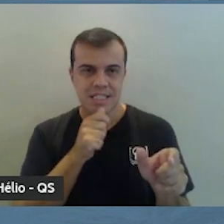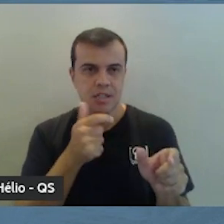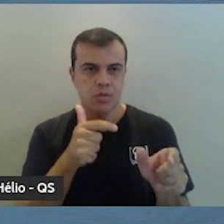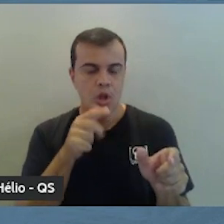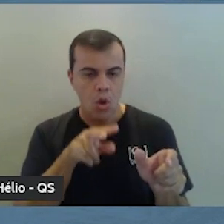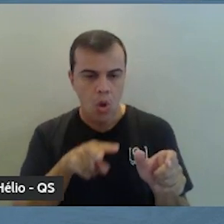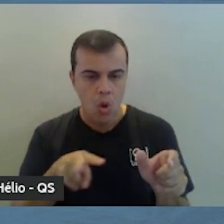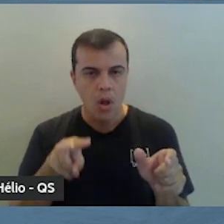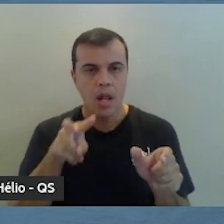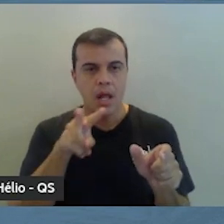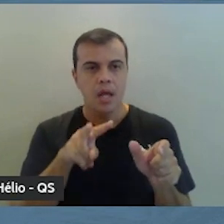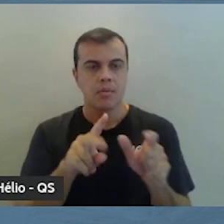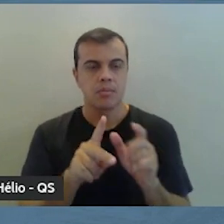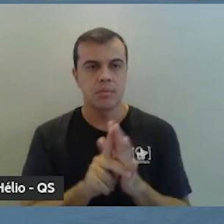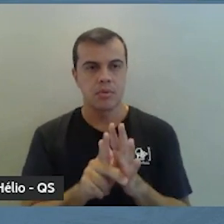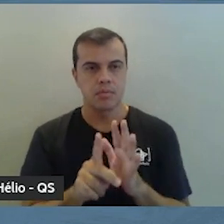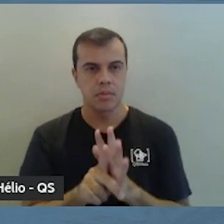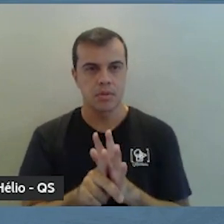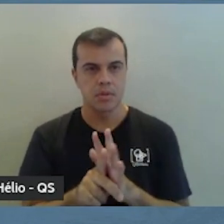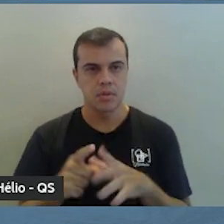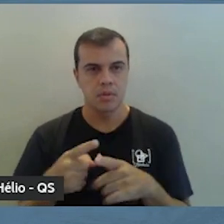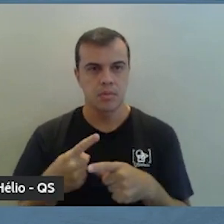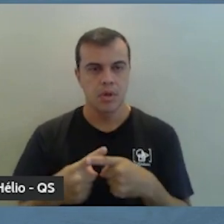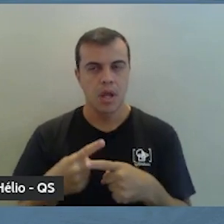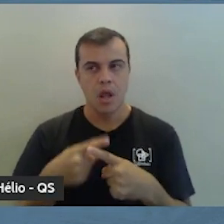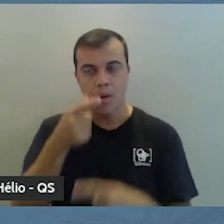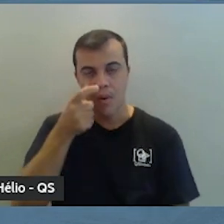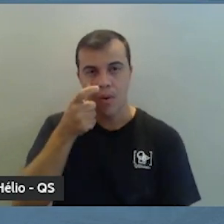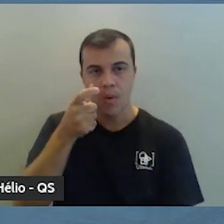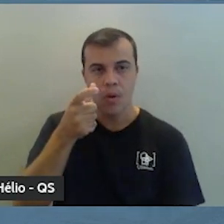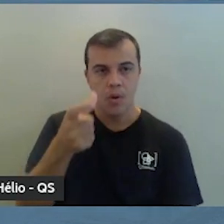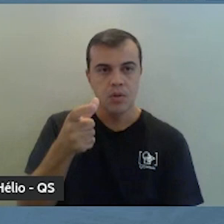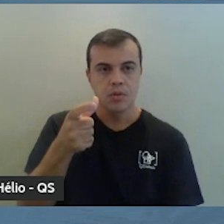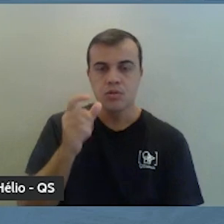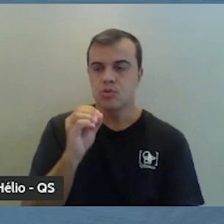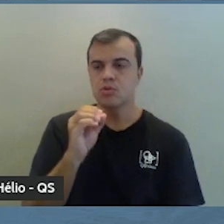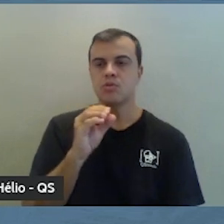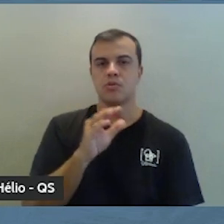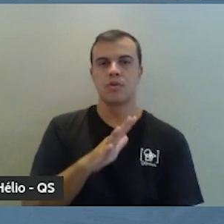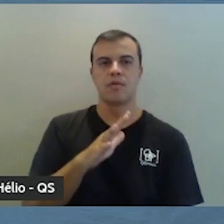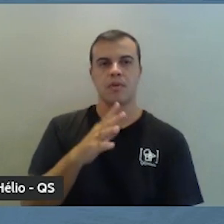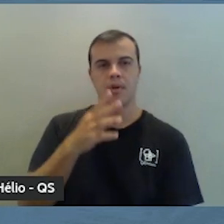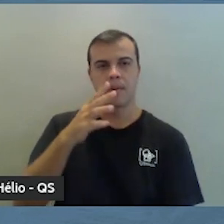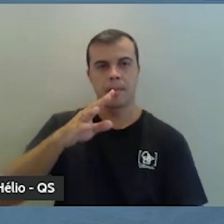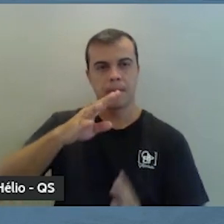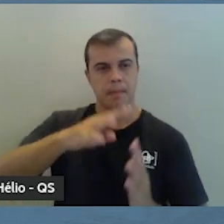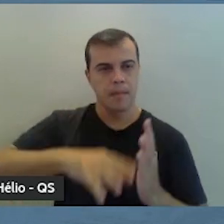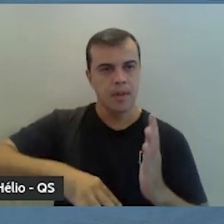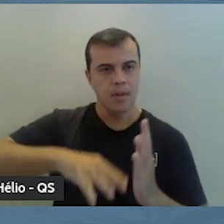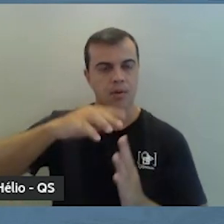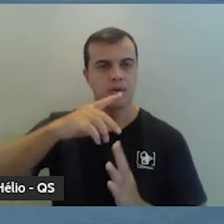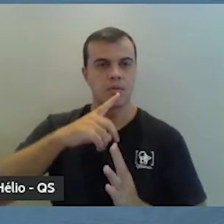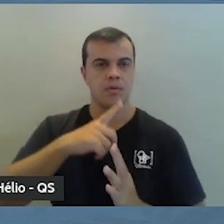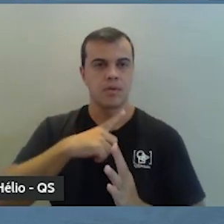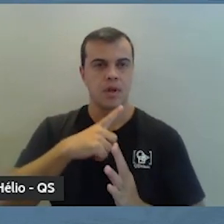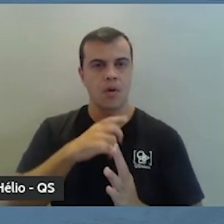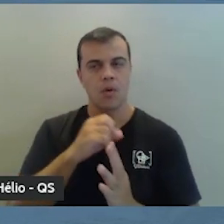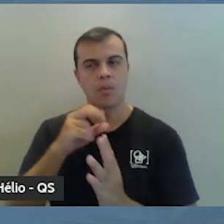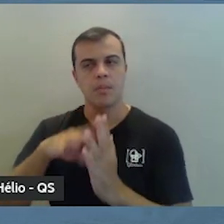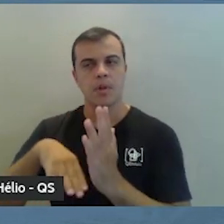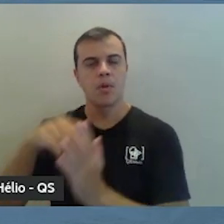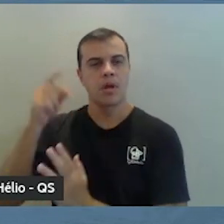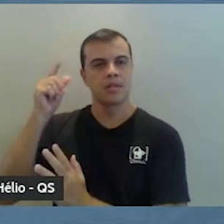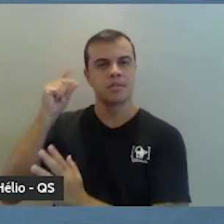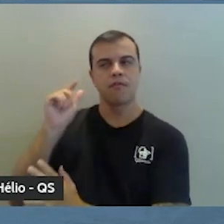tão distanciado, meio que curioso pelo exótico, que os pintores academicistas, ou que os pintores que